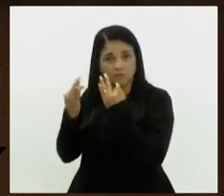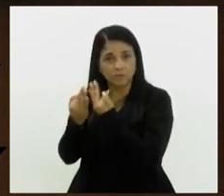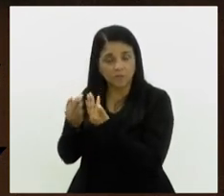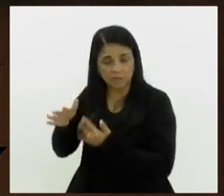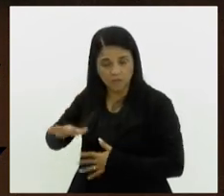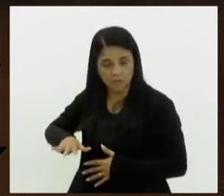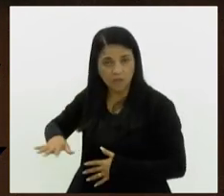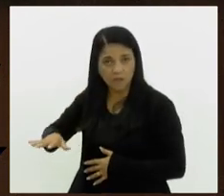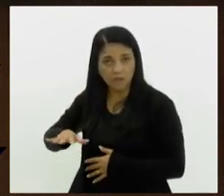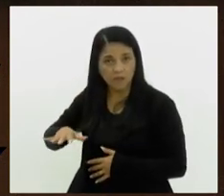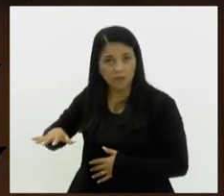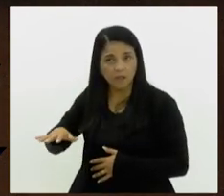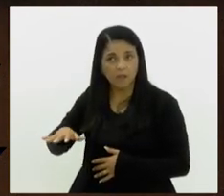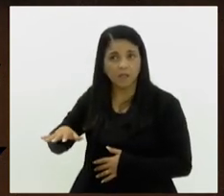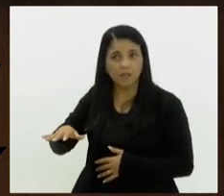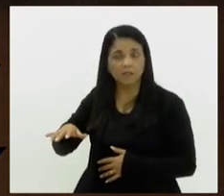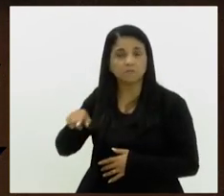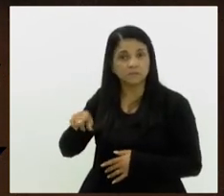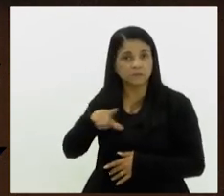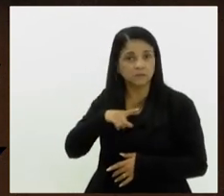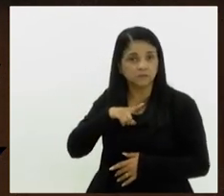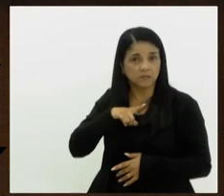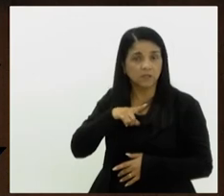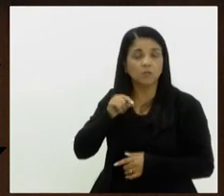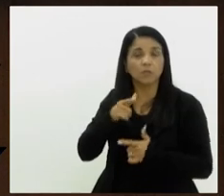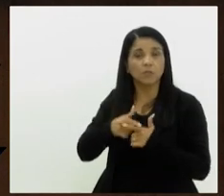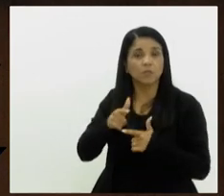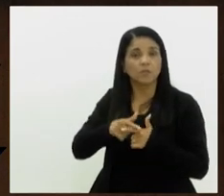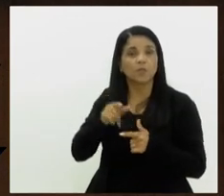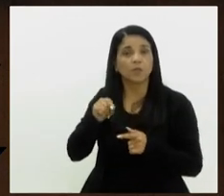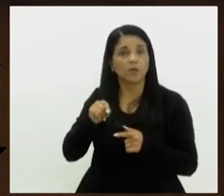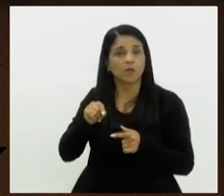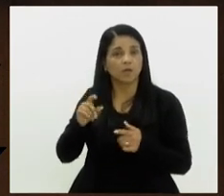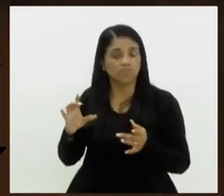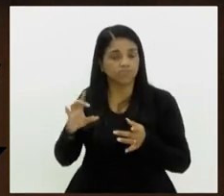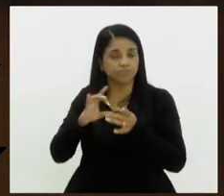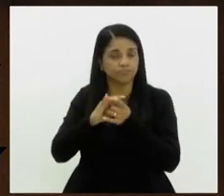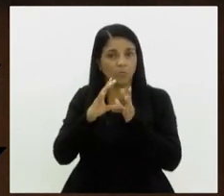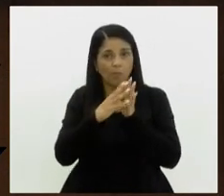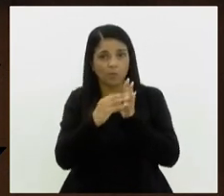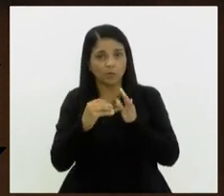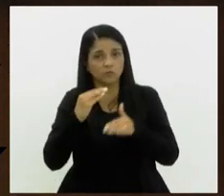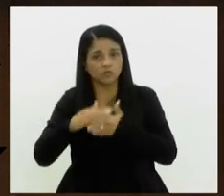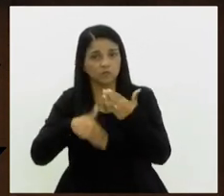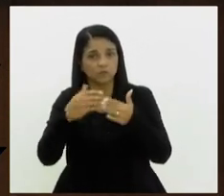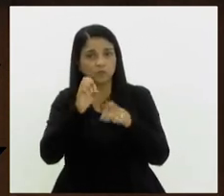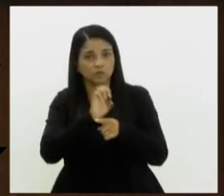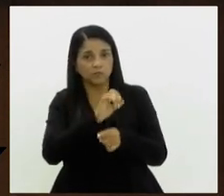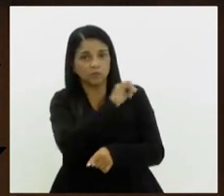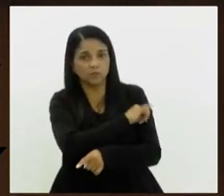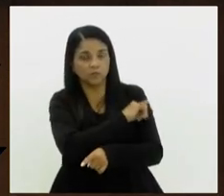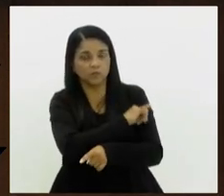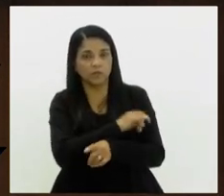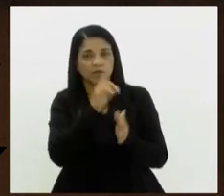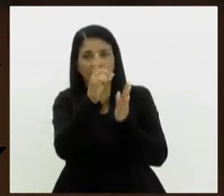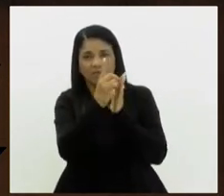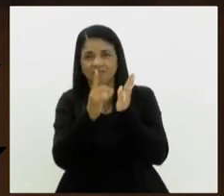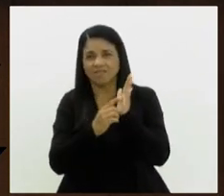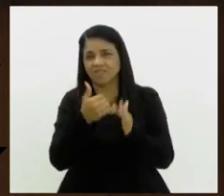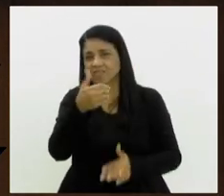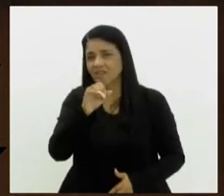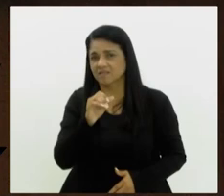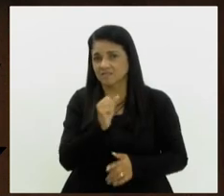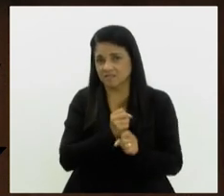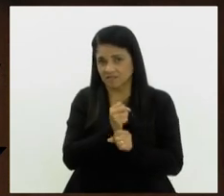ali a gente tem uma questão que está diretamente relacionada com o modelo de desenvolvimento que o Estado do Rio de Janeiro foi assumindo nas últimas décadas. O Estado